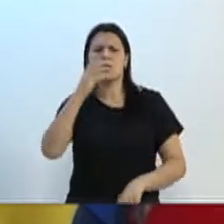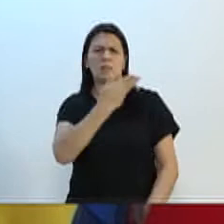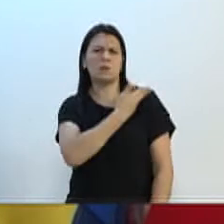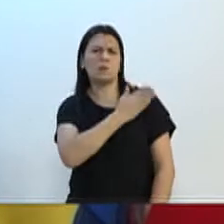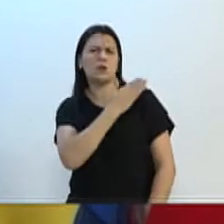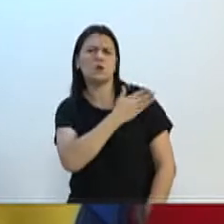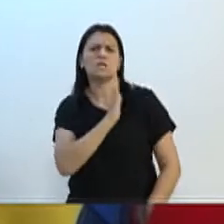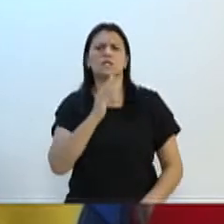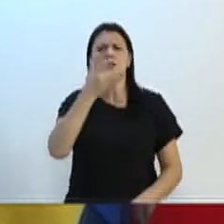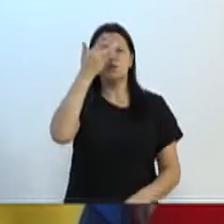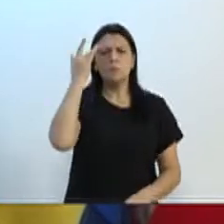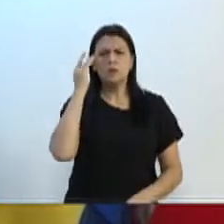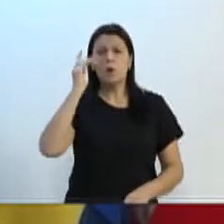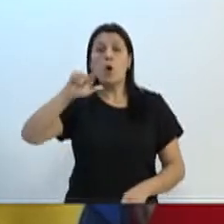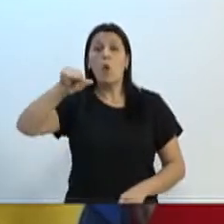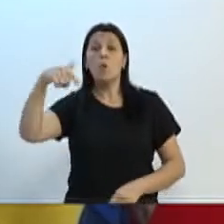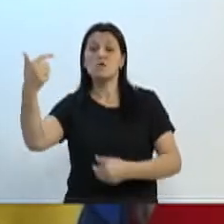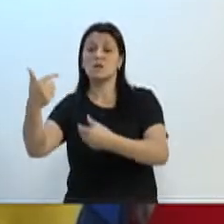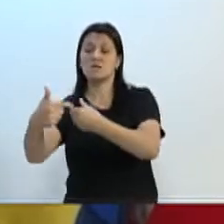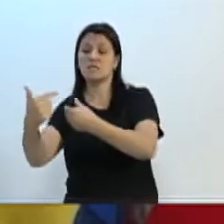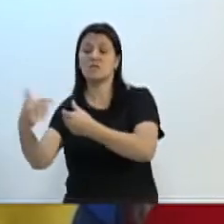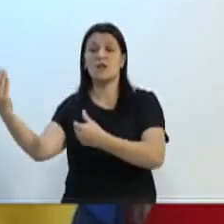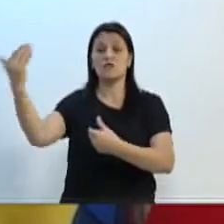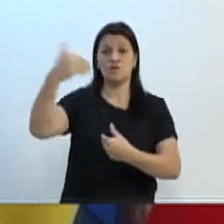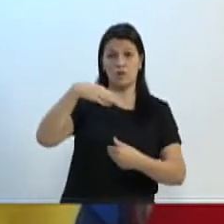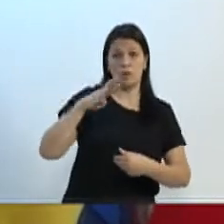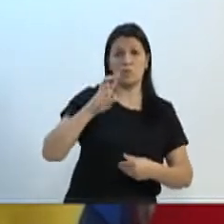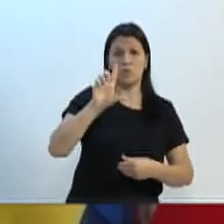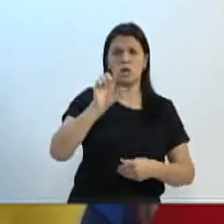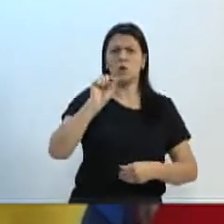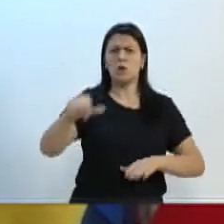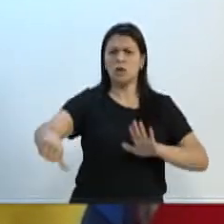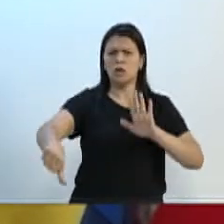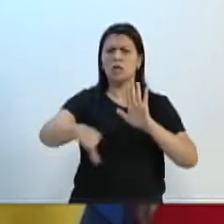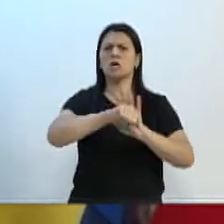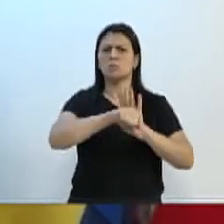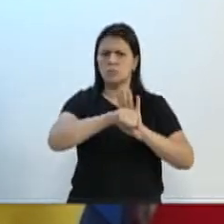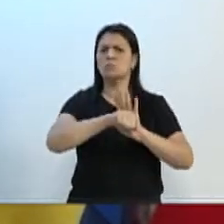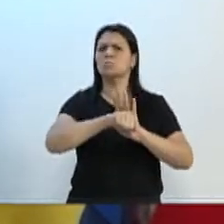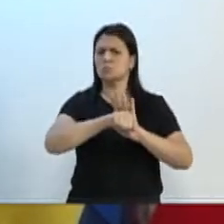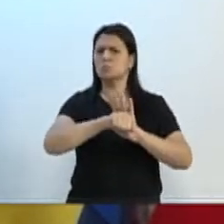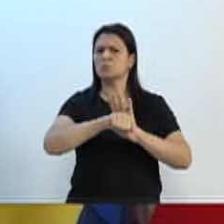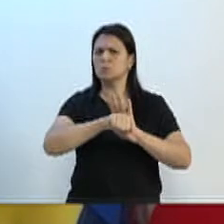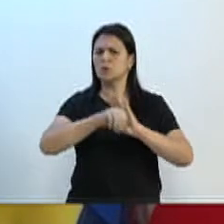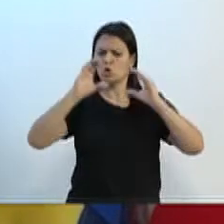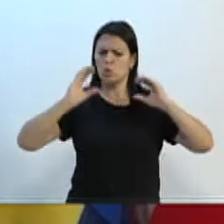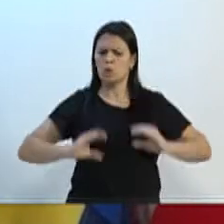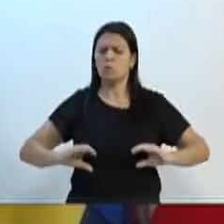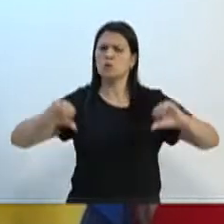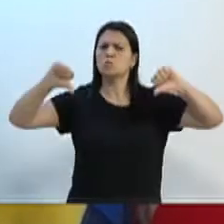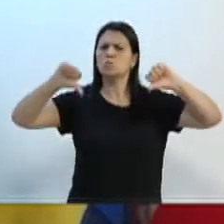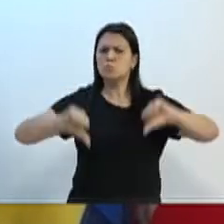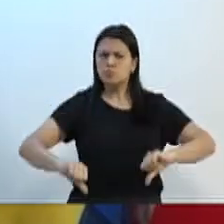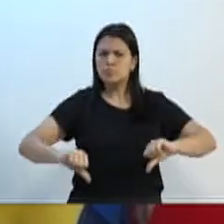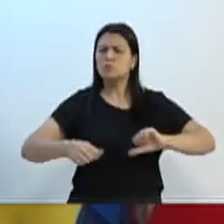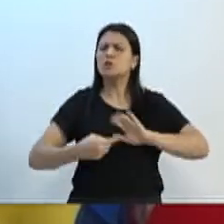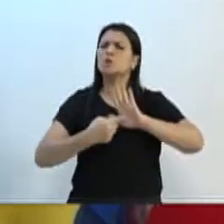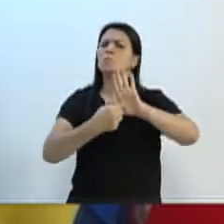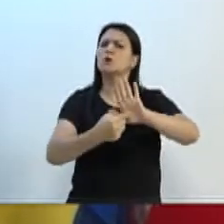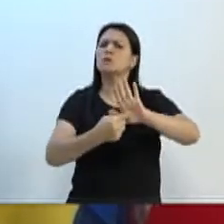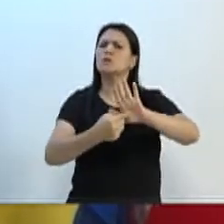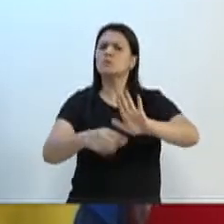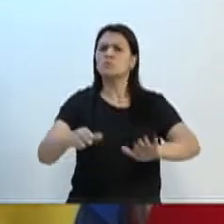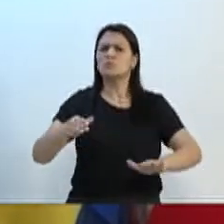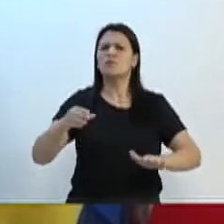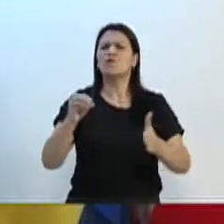relação às pessoas que vêm de fora, está praticando um crime, está tendo uma postura desumana e está tendo, sobretudo, mostrando uma tremenda